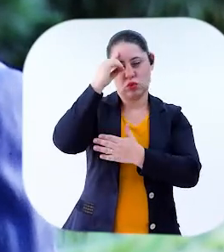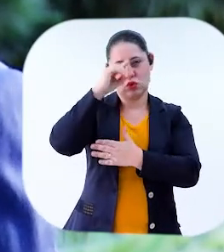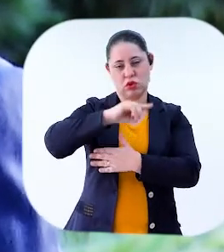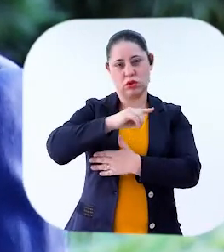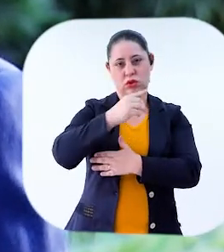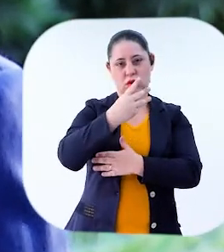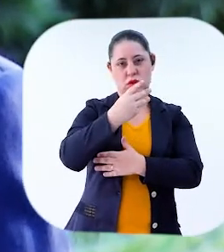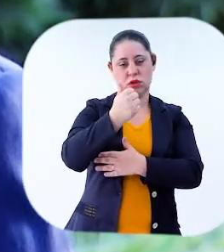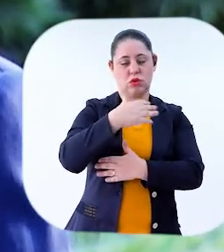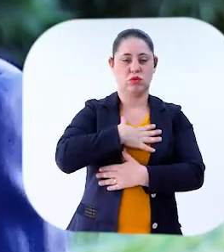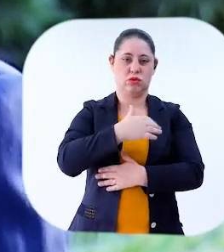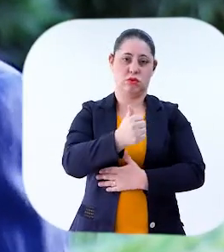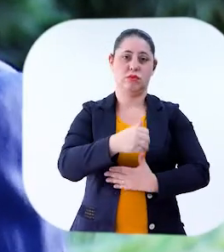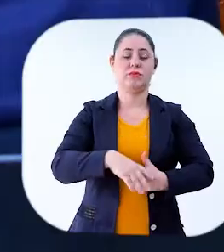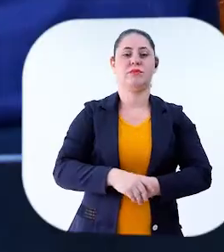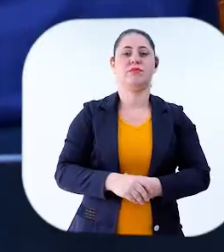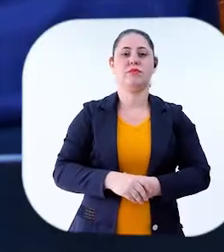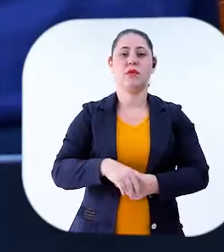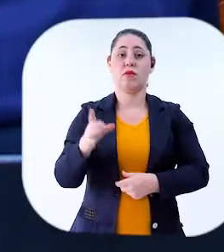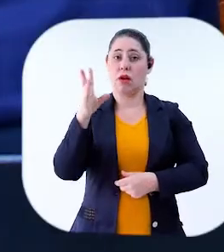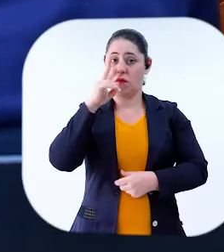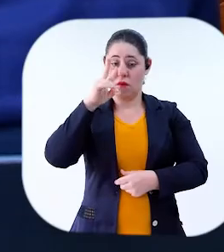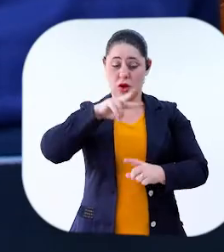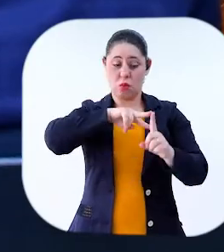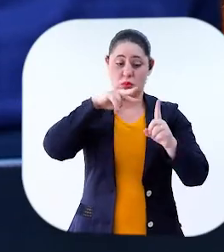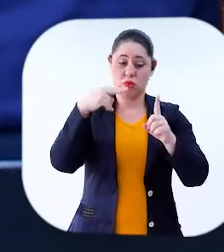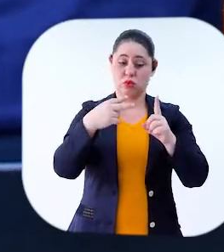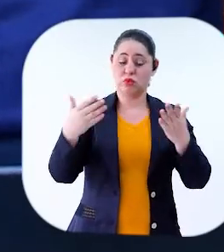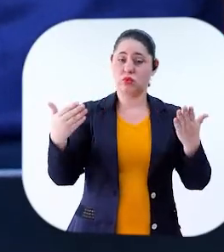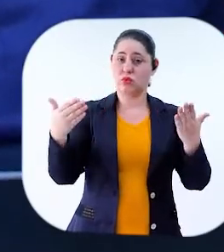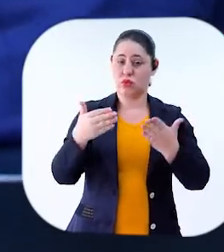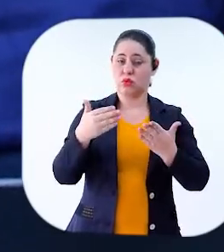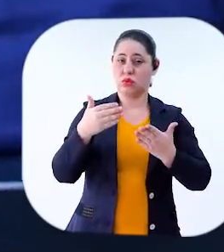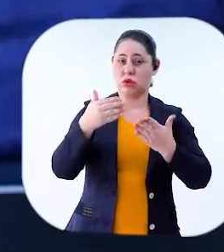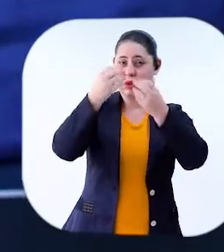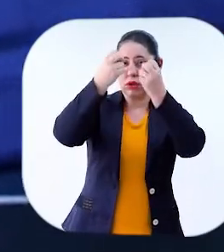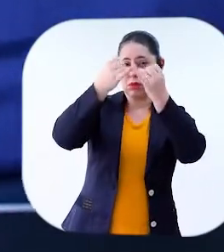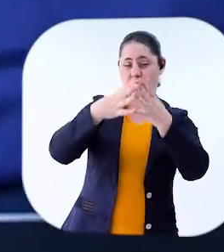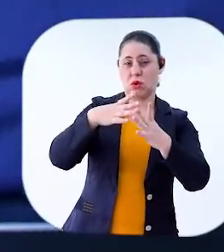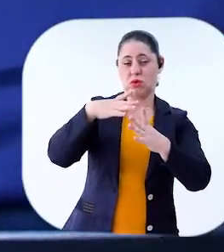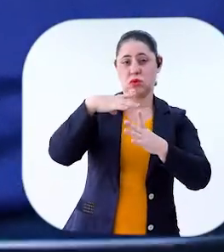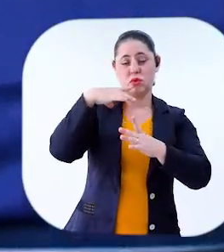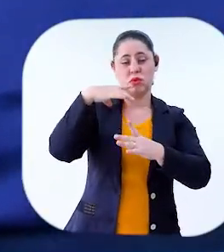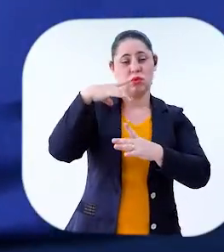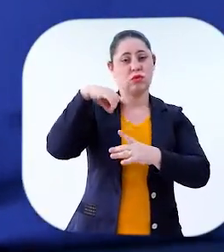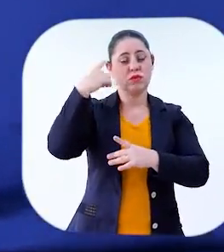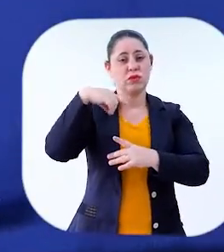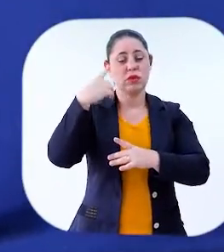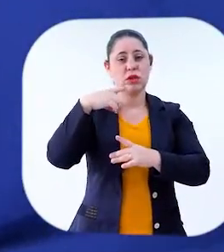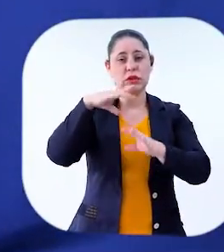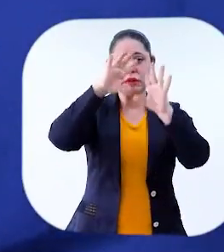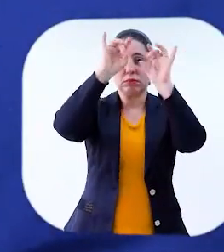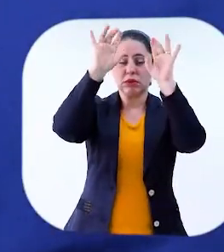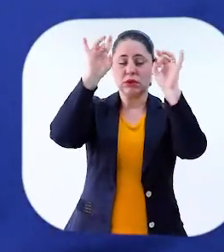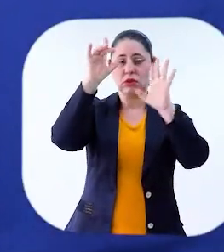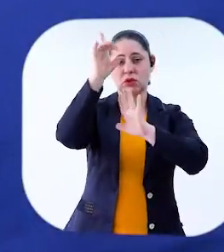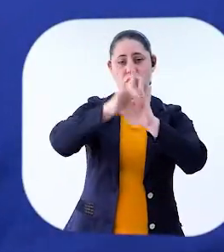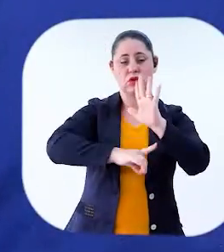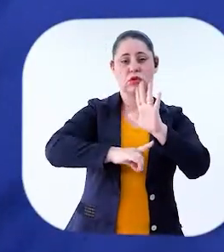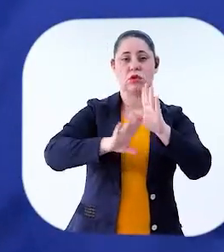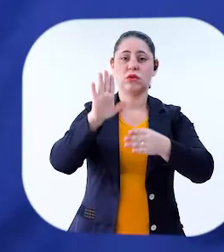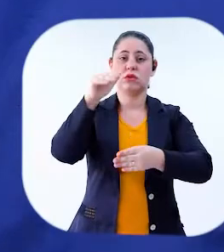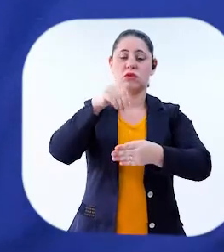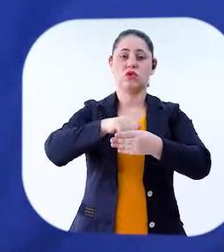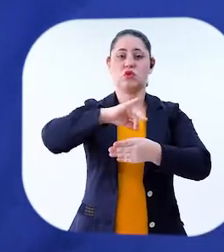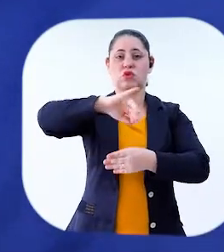vai começar 31 de agosto. Bem, você está assistindo o Ponto de Vista e hoje a gente está falando com o advogado especialista em direito eleitoral,